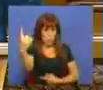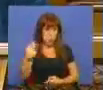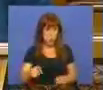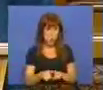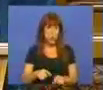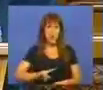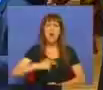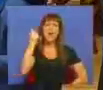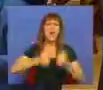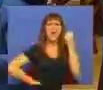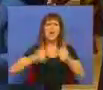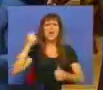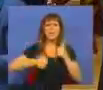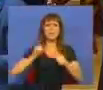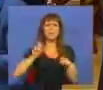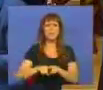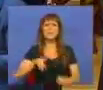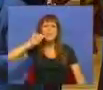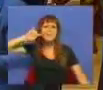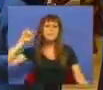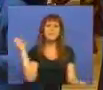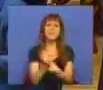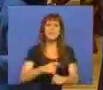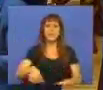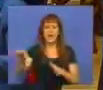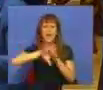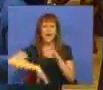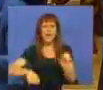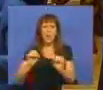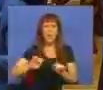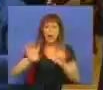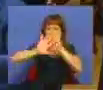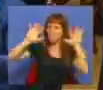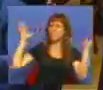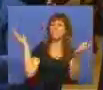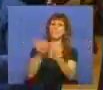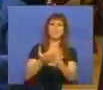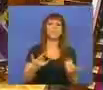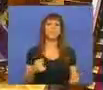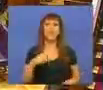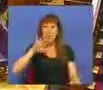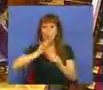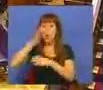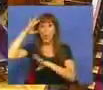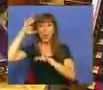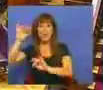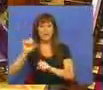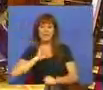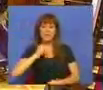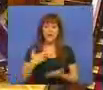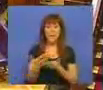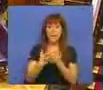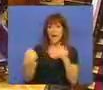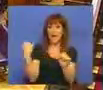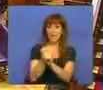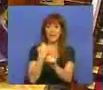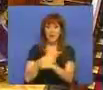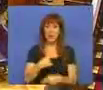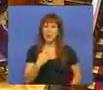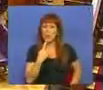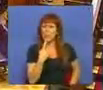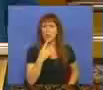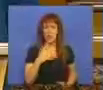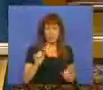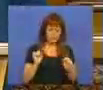que a competitividade exige a precariedade generalizada. O outro mito é de que o nosso mercado de trabalho é